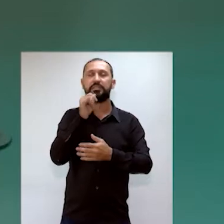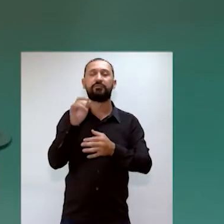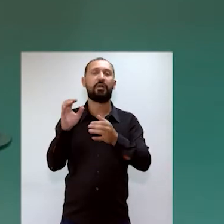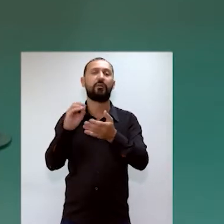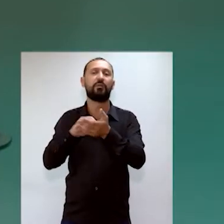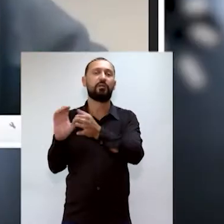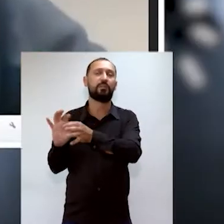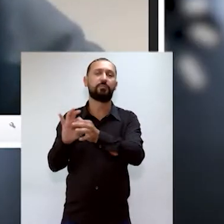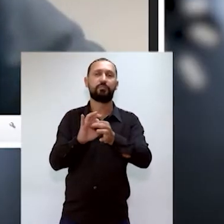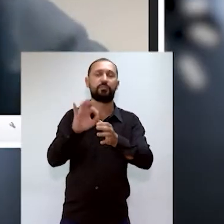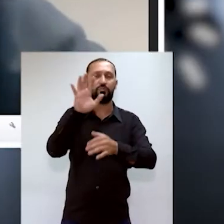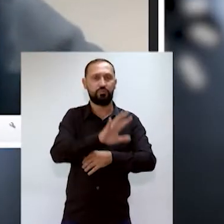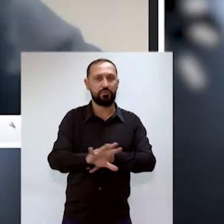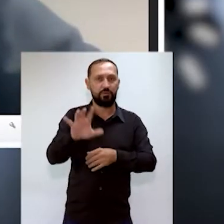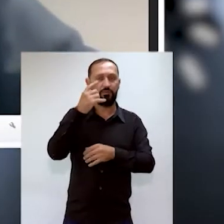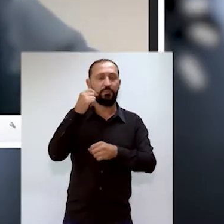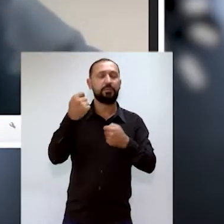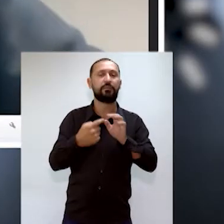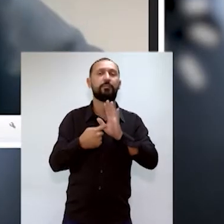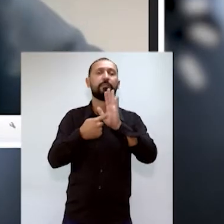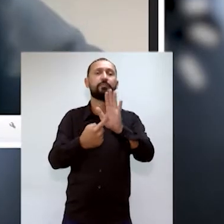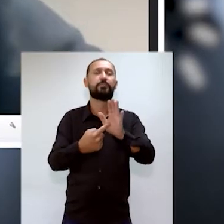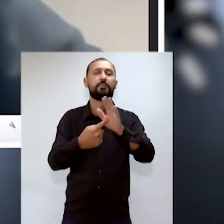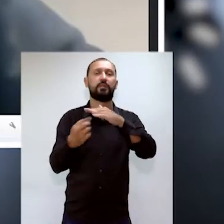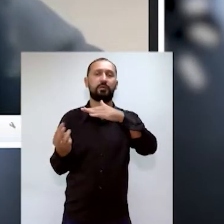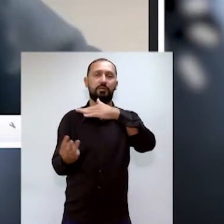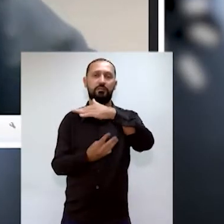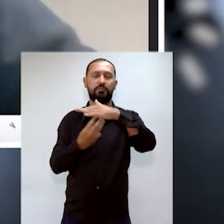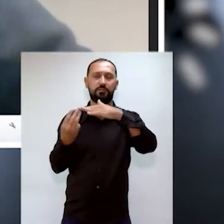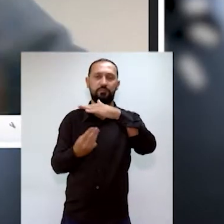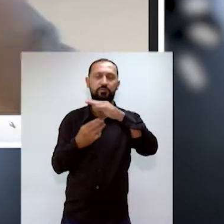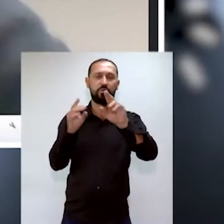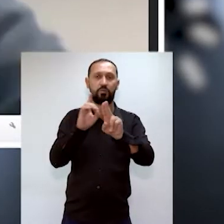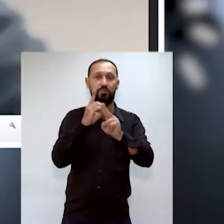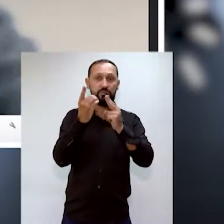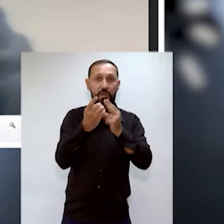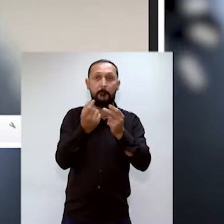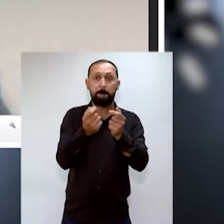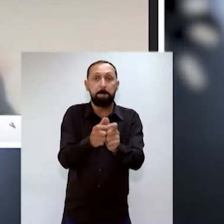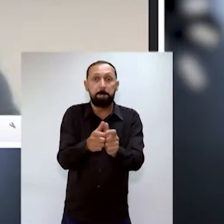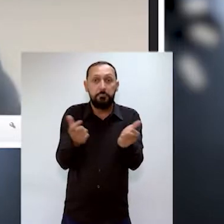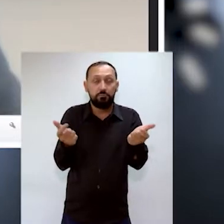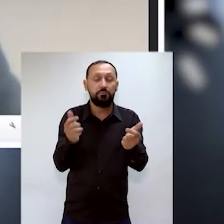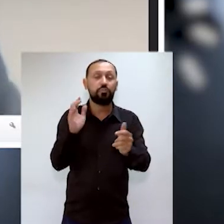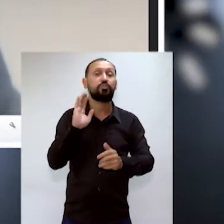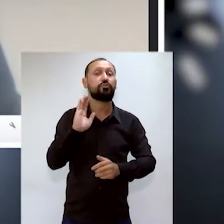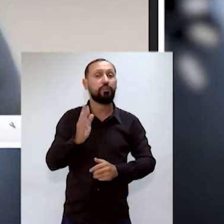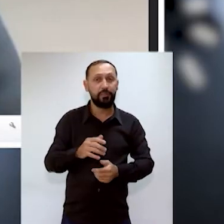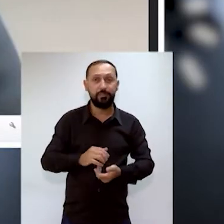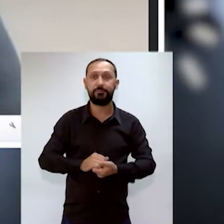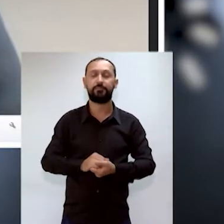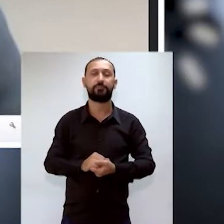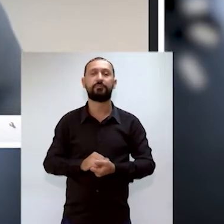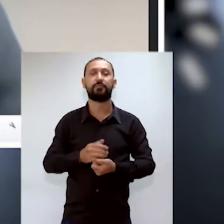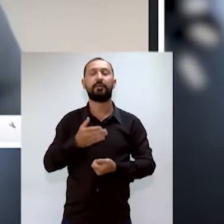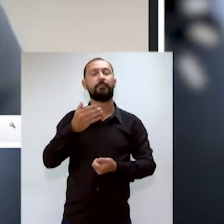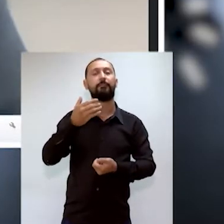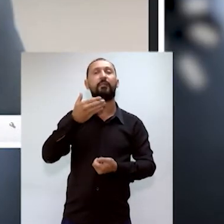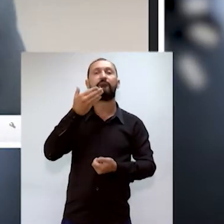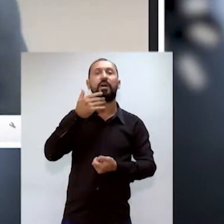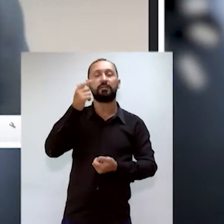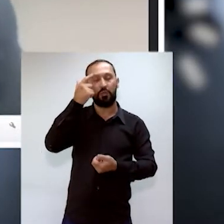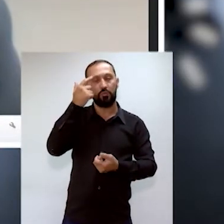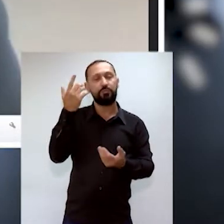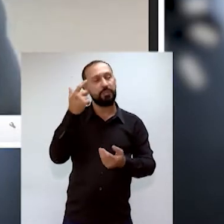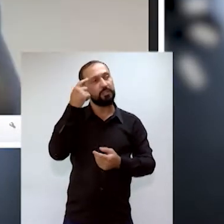panorama geral. E aí a gente tinha que apresentar isso. E a terceirização na UFGD é muito grande, né? É mais